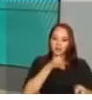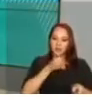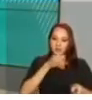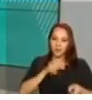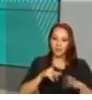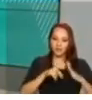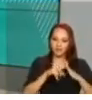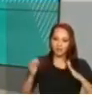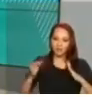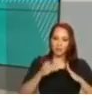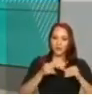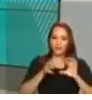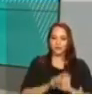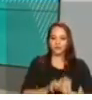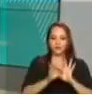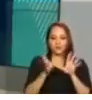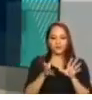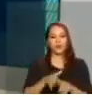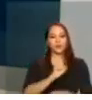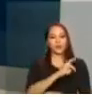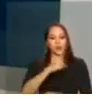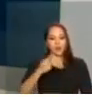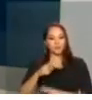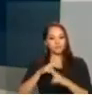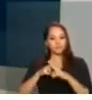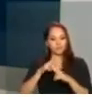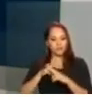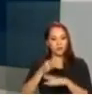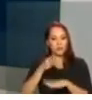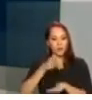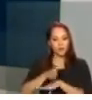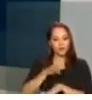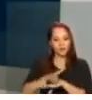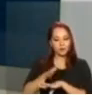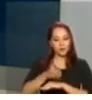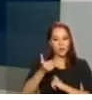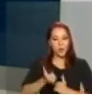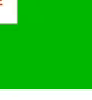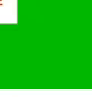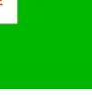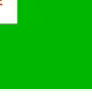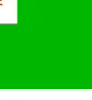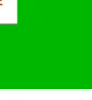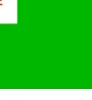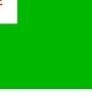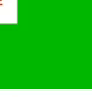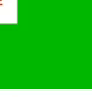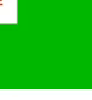Planalto sobre o lançamento do aplicativo da Caixa para acesso ao auxílio emergencial.